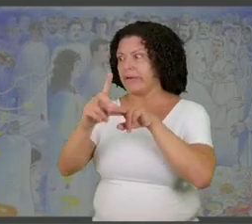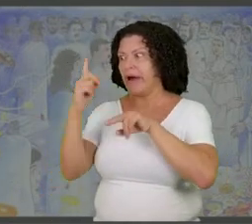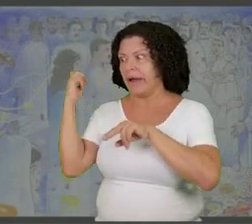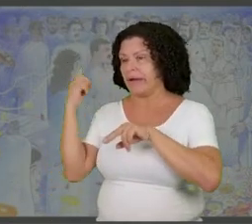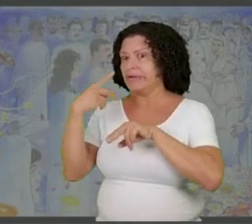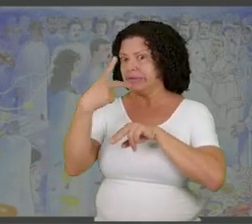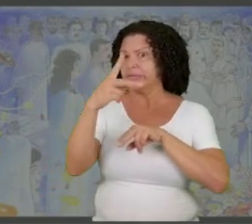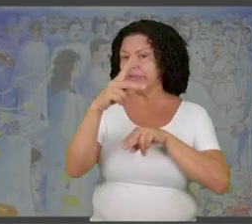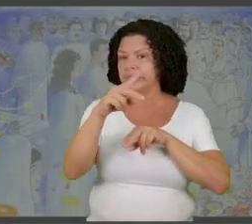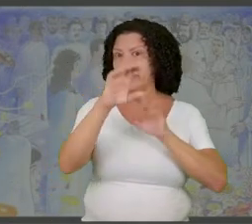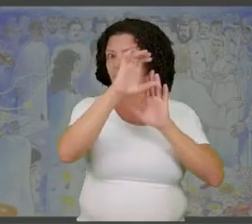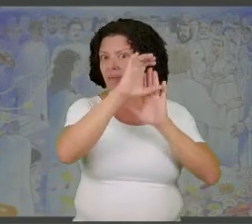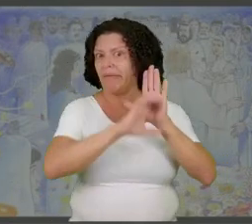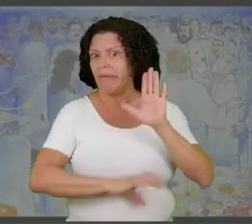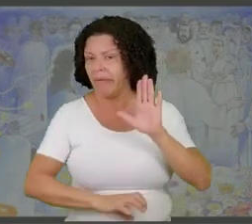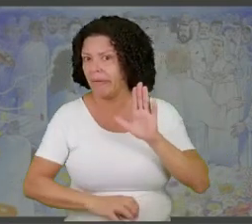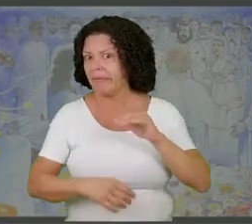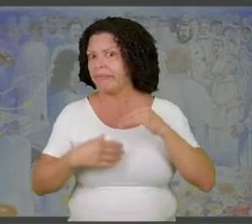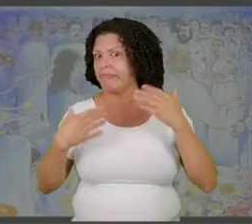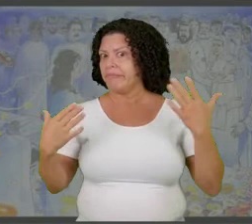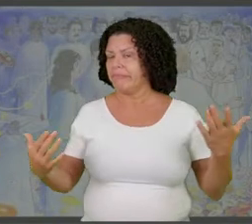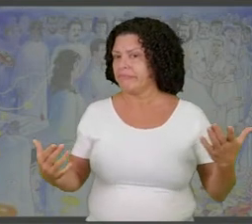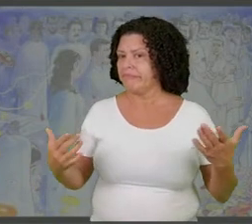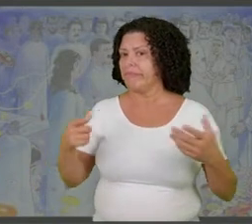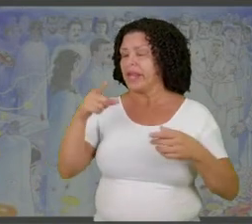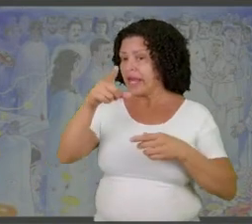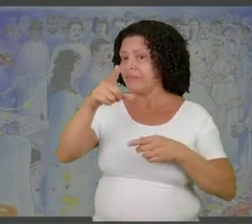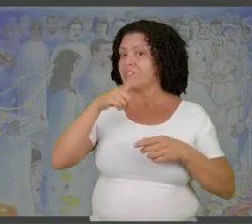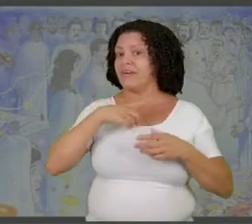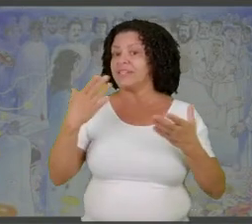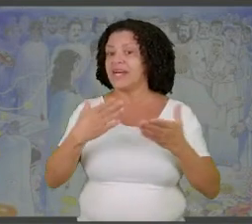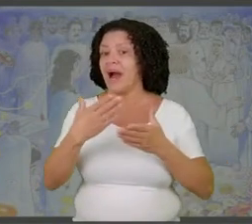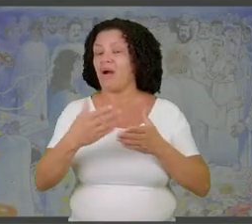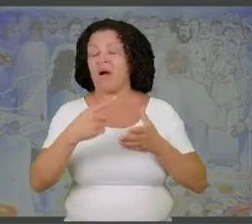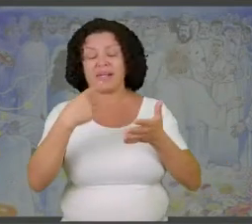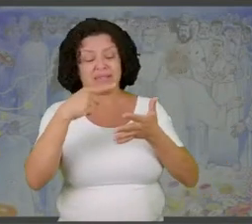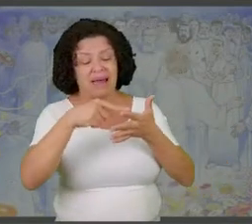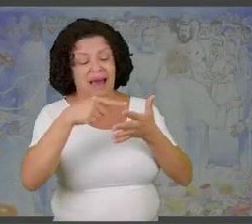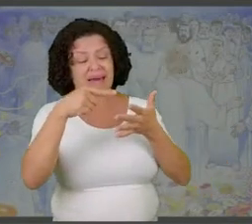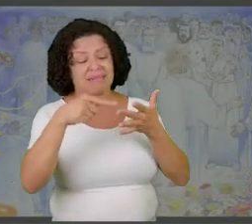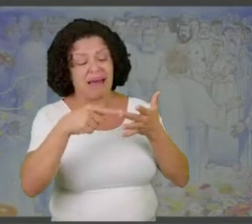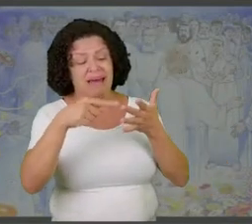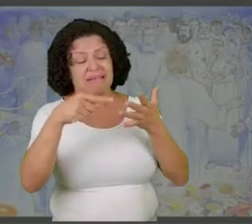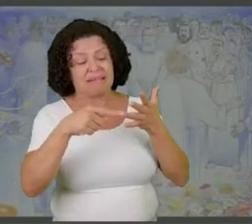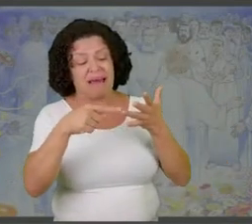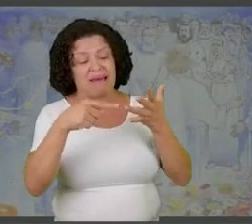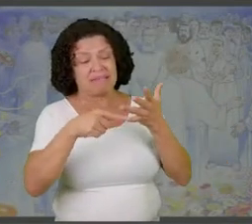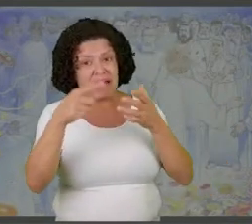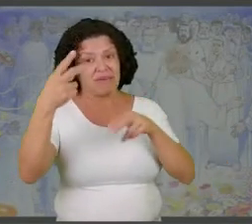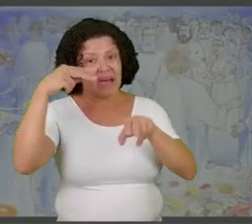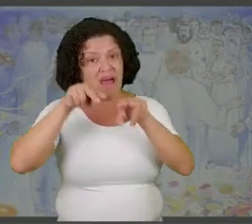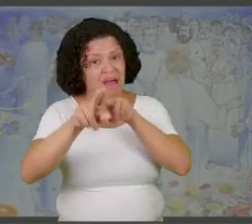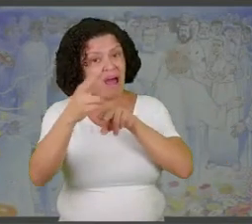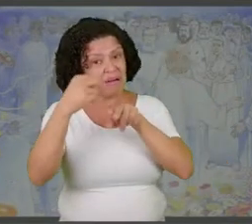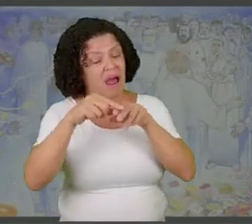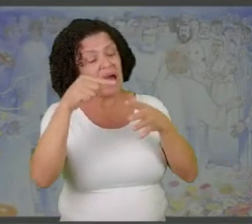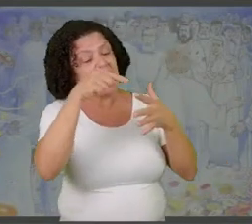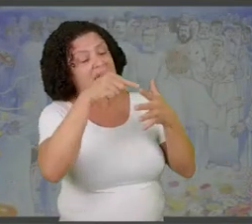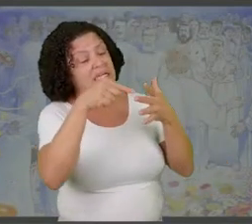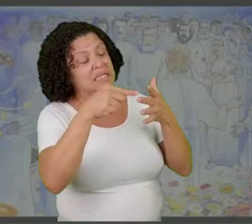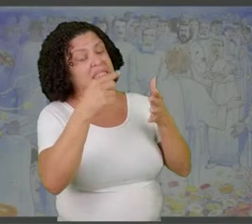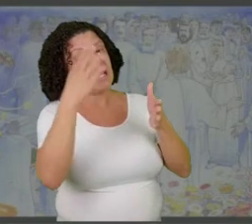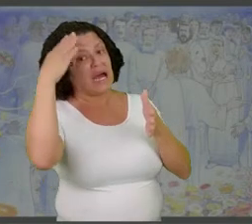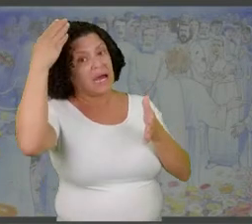últimas vidas, né, de acordo com o seu currículo, você agora vai reencarnar para cumprir essas e